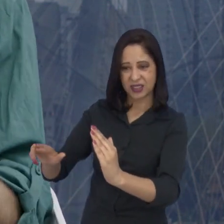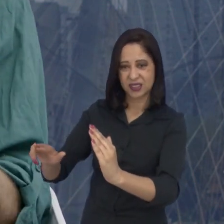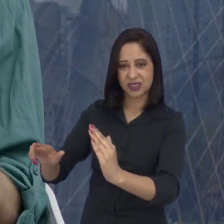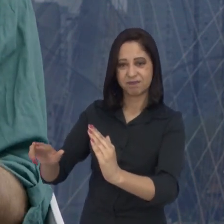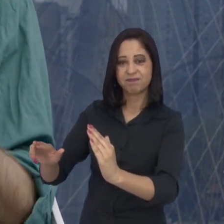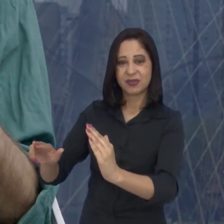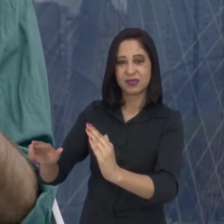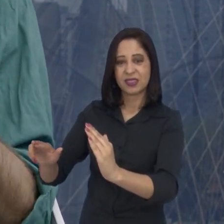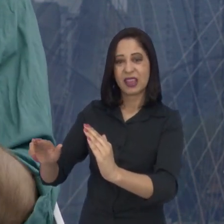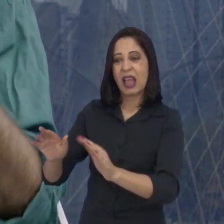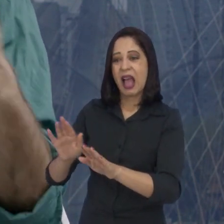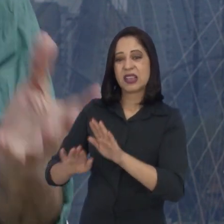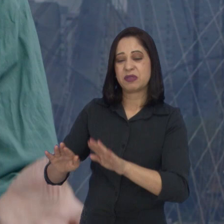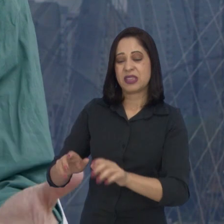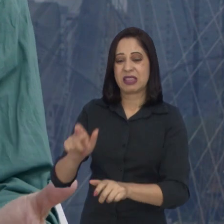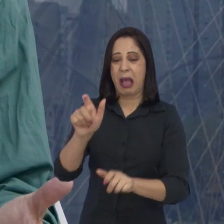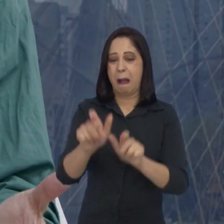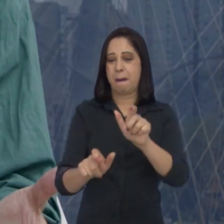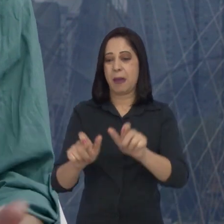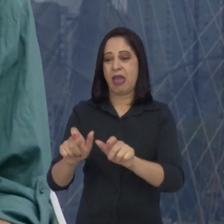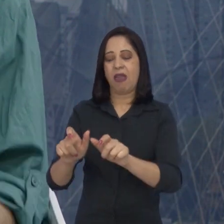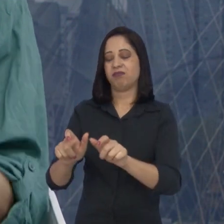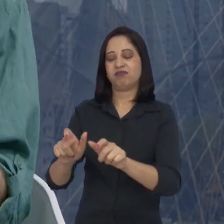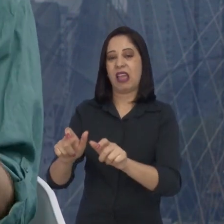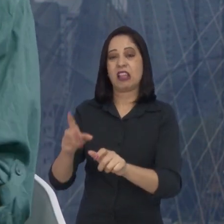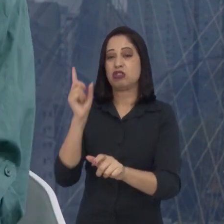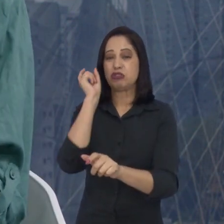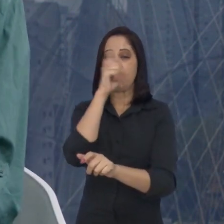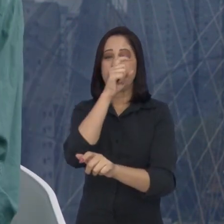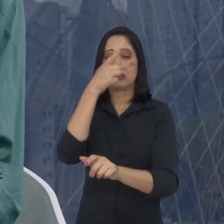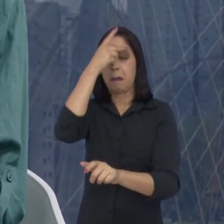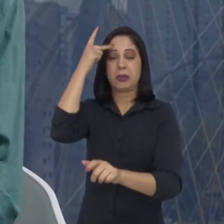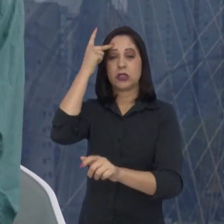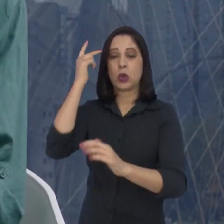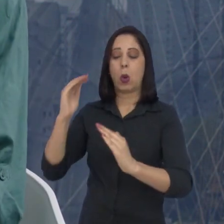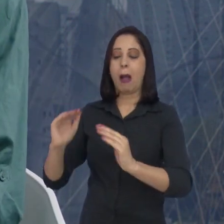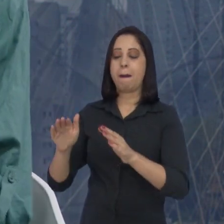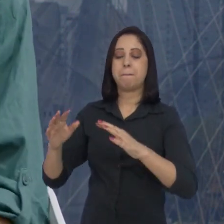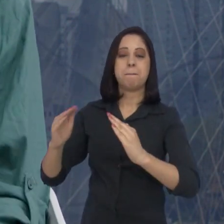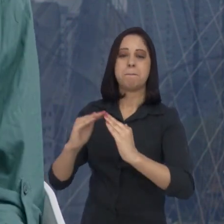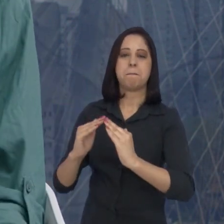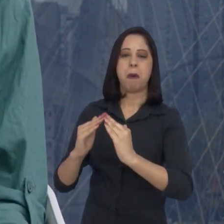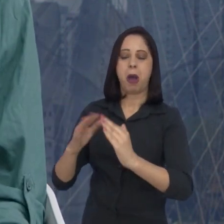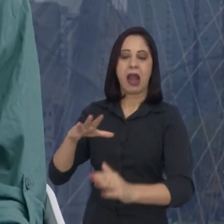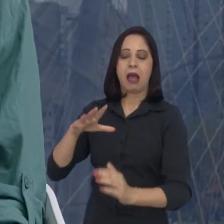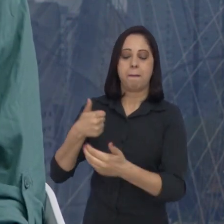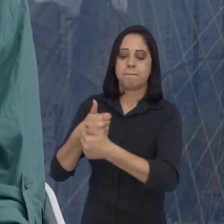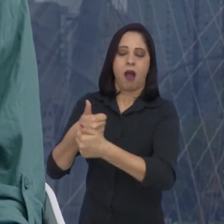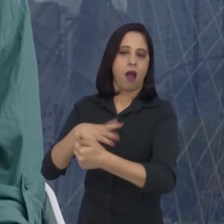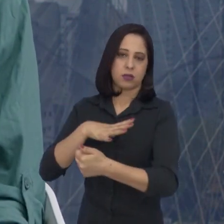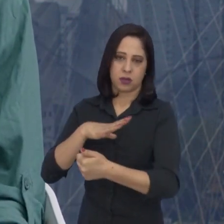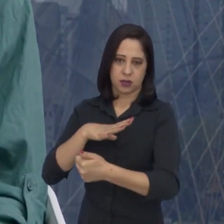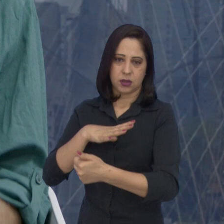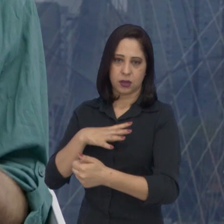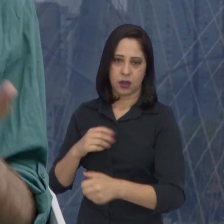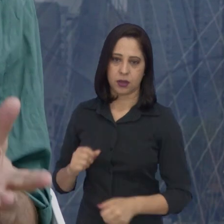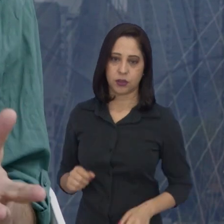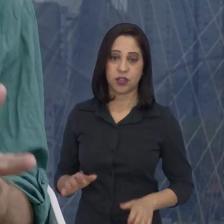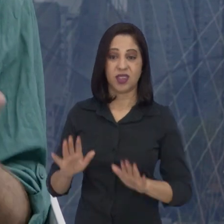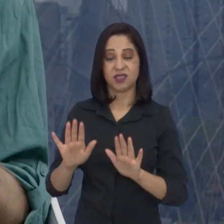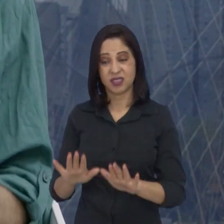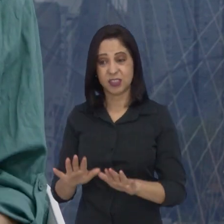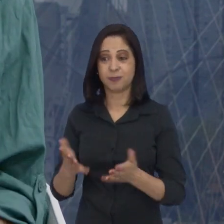dignificam a condição da pessoa na cidade. Então há uma inseparável relação do direito